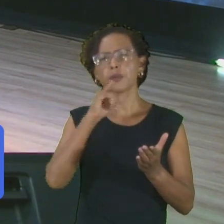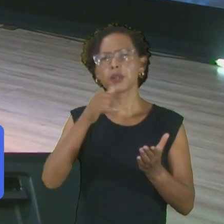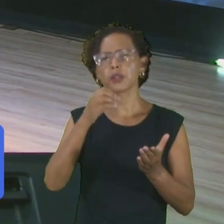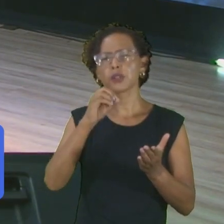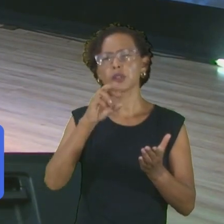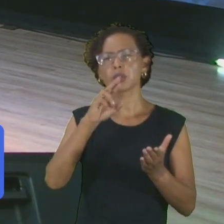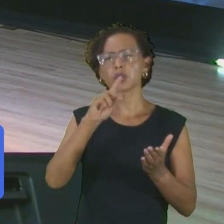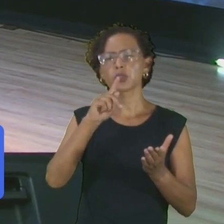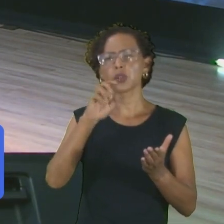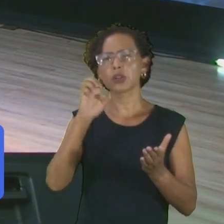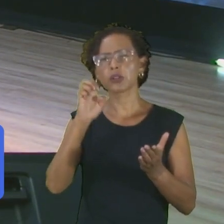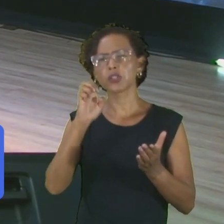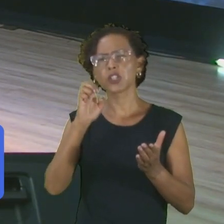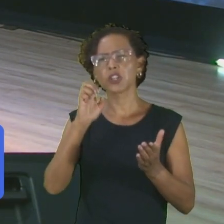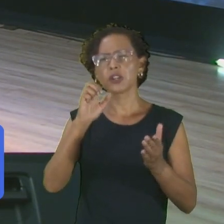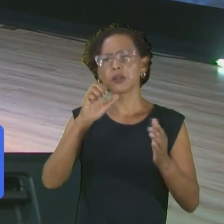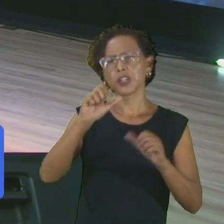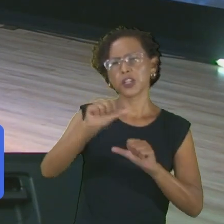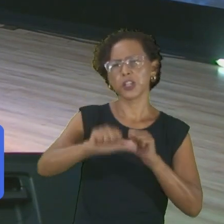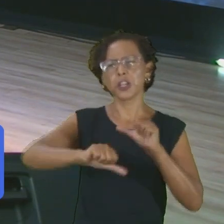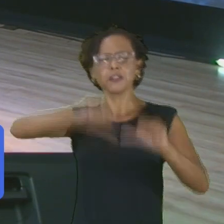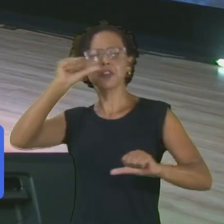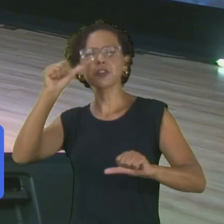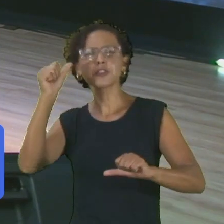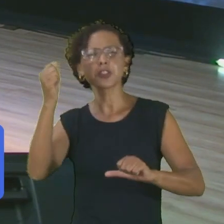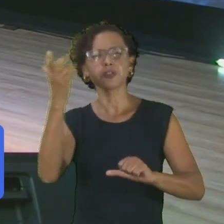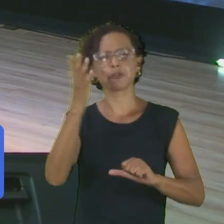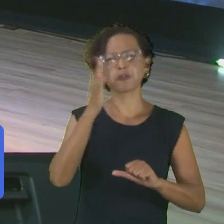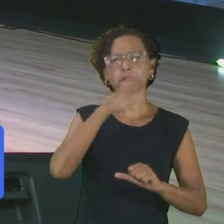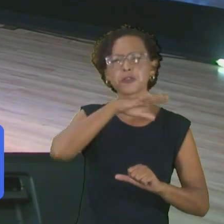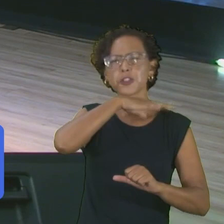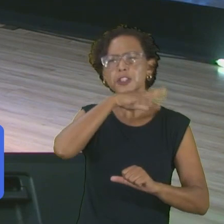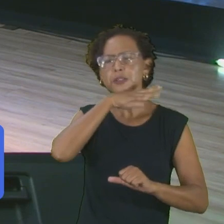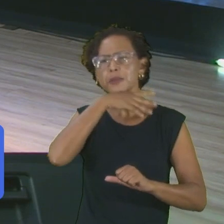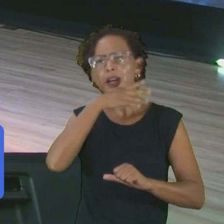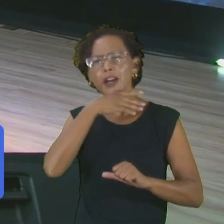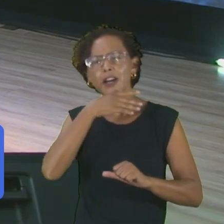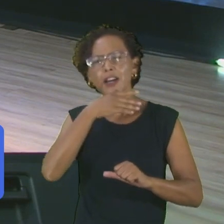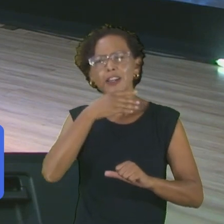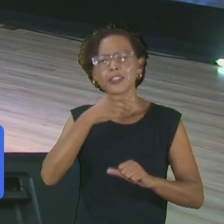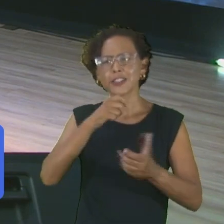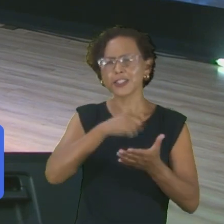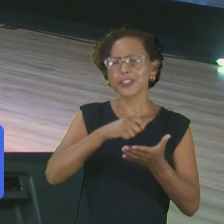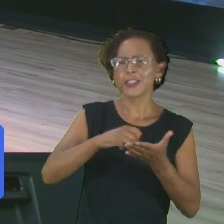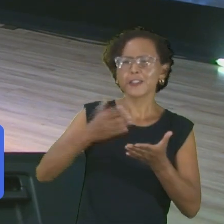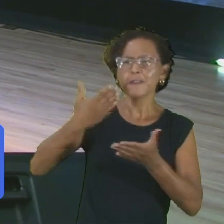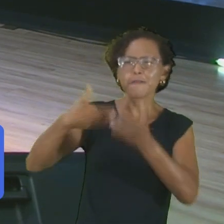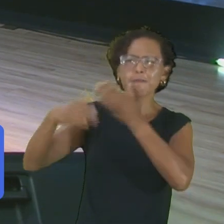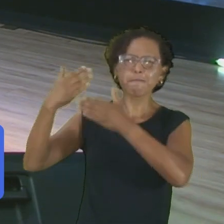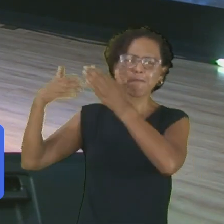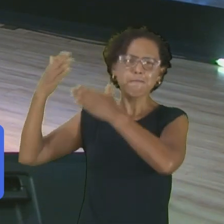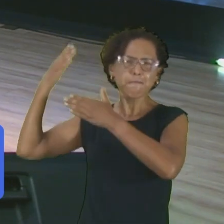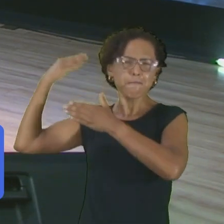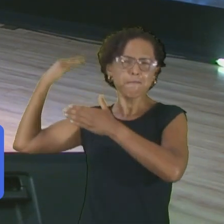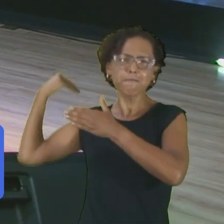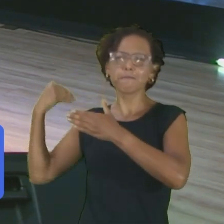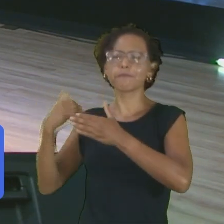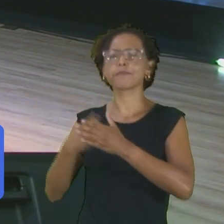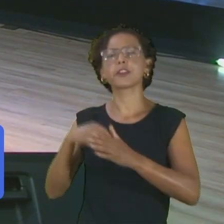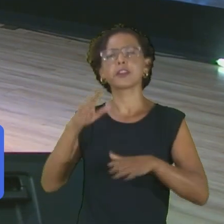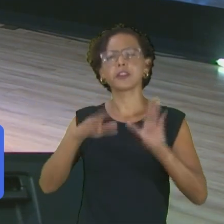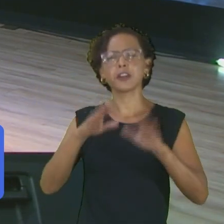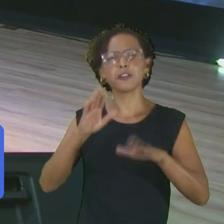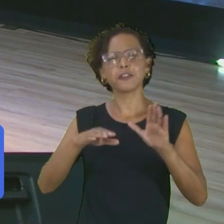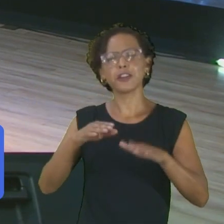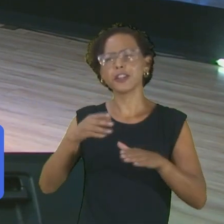como A Revolução dos Bichos, um livro que foi escrito no ano de 1945, talvez algumas